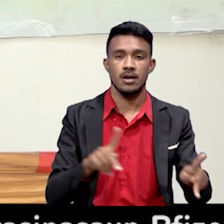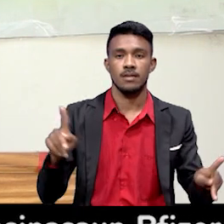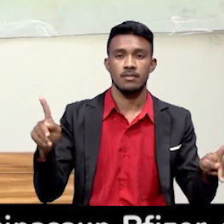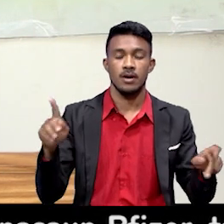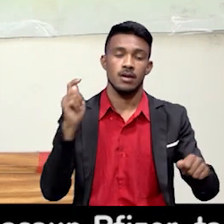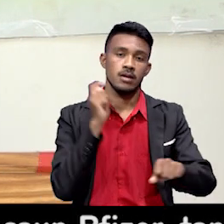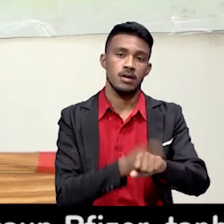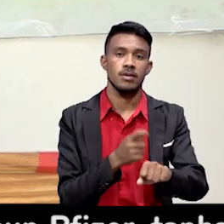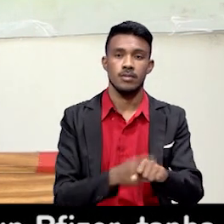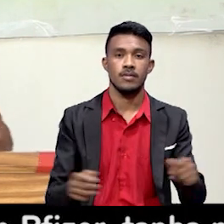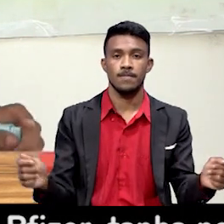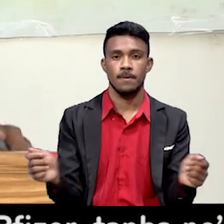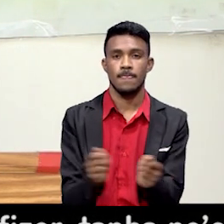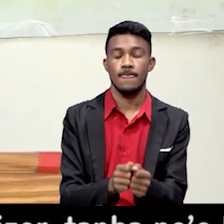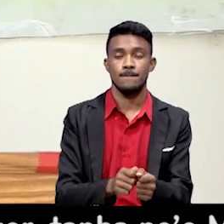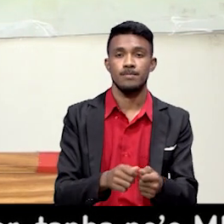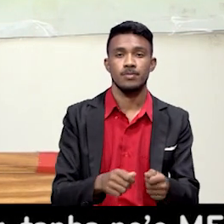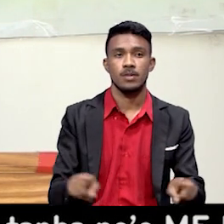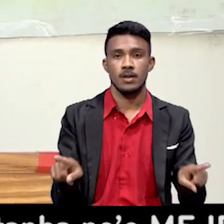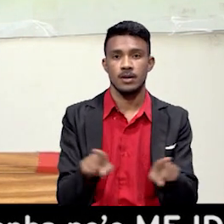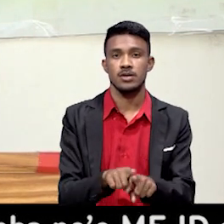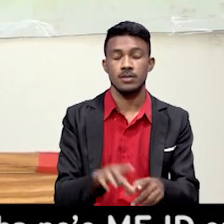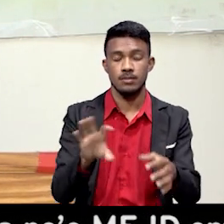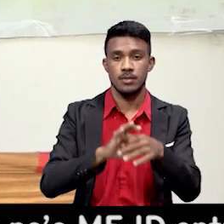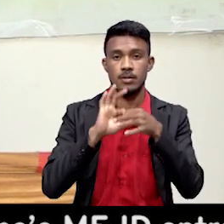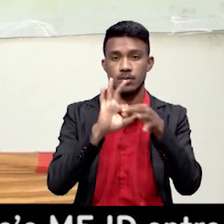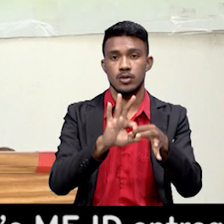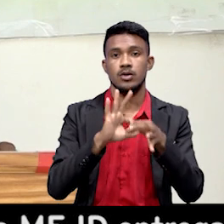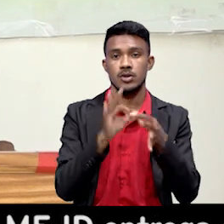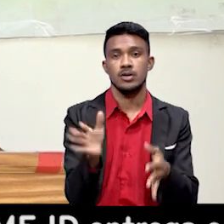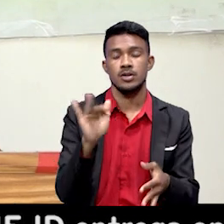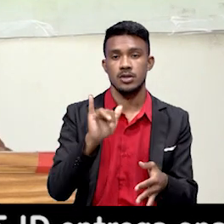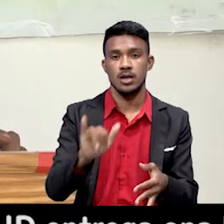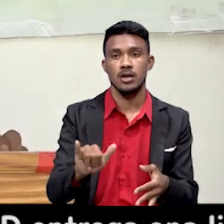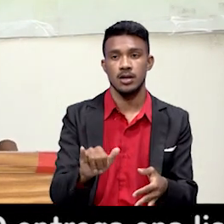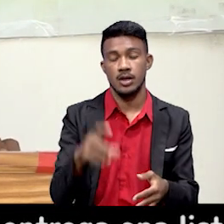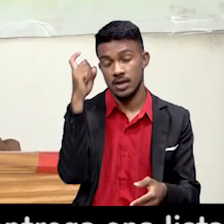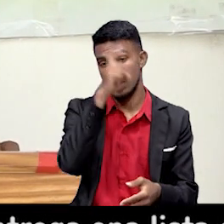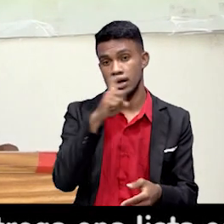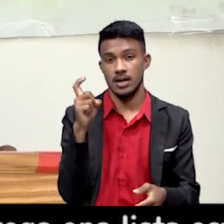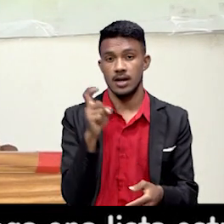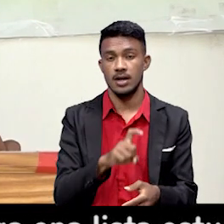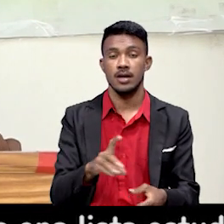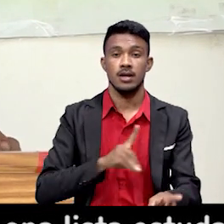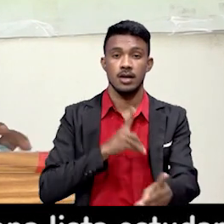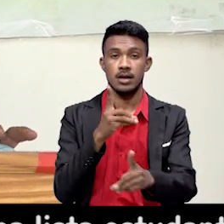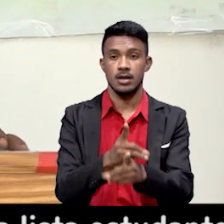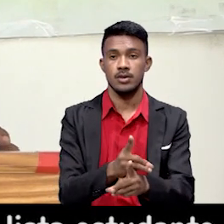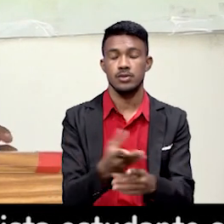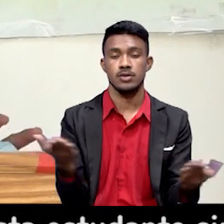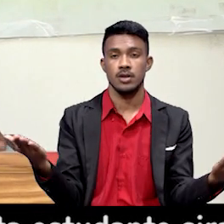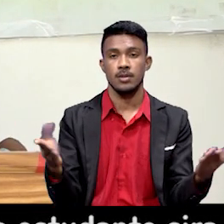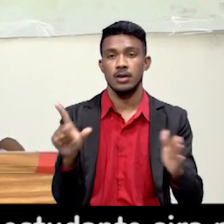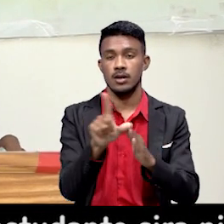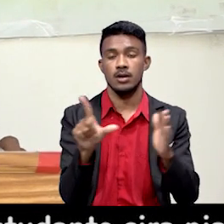participação relacionou o membro cidadania be nas a idade direitos na be lei